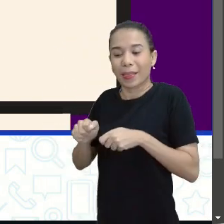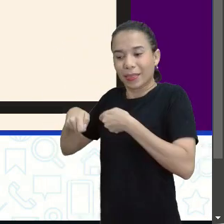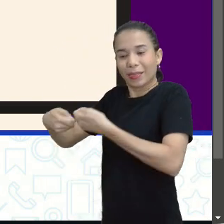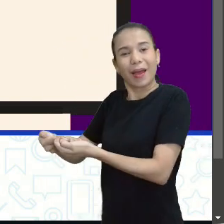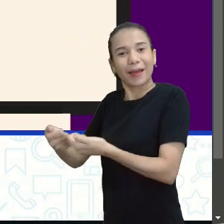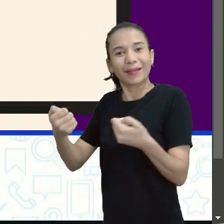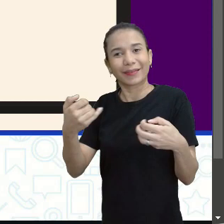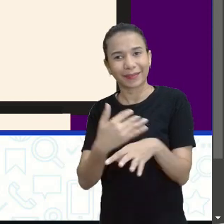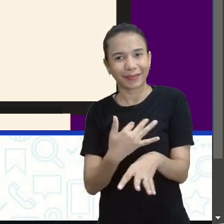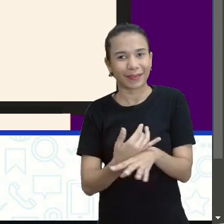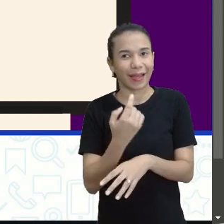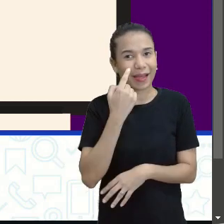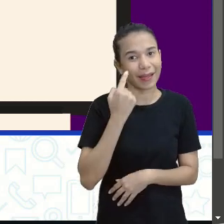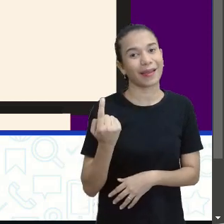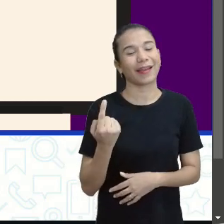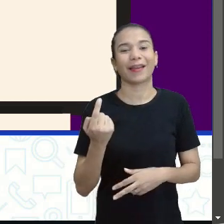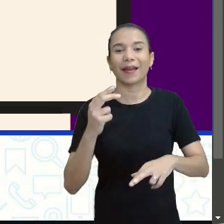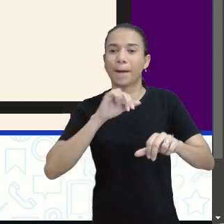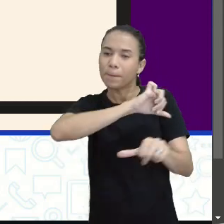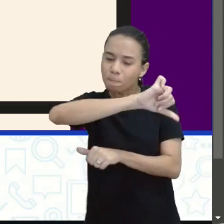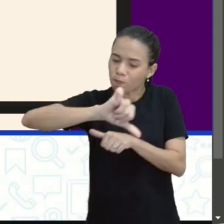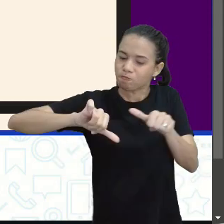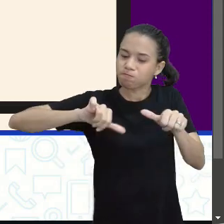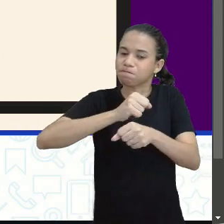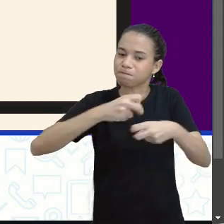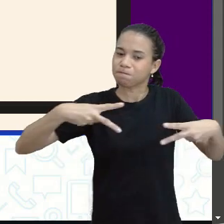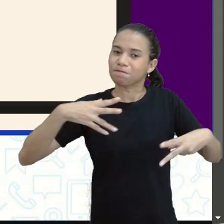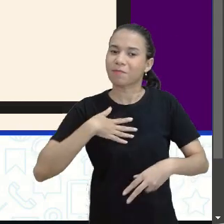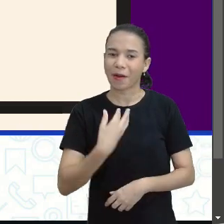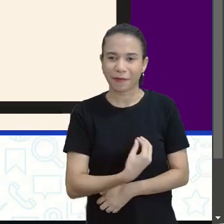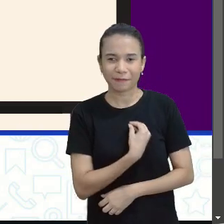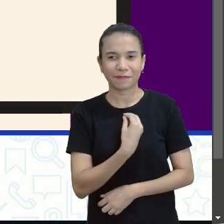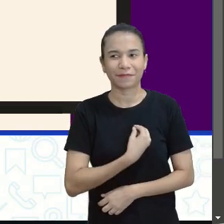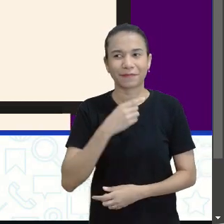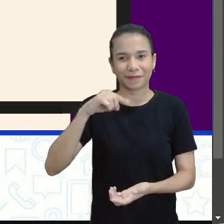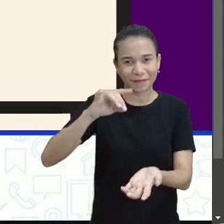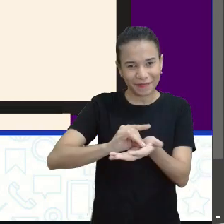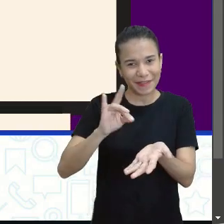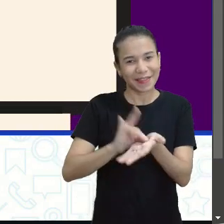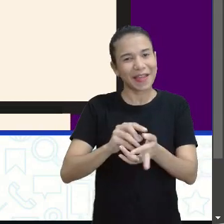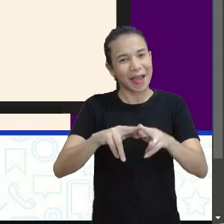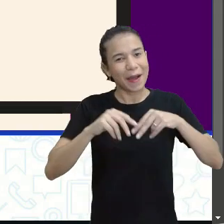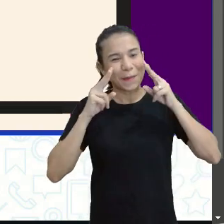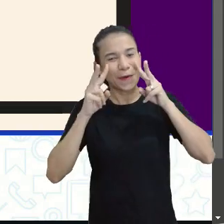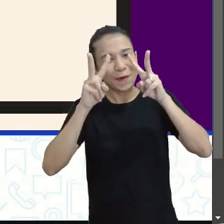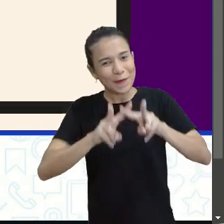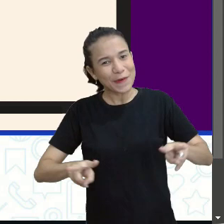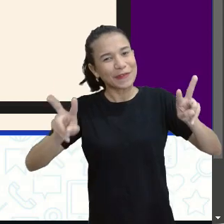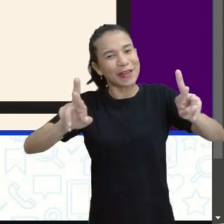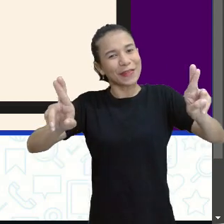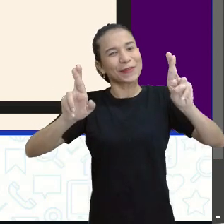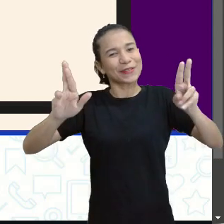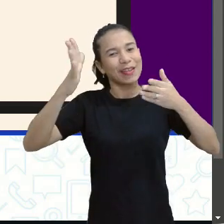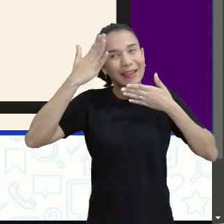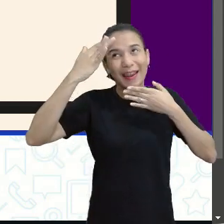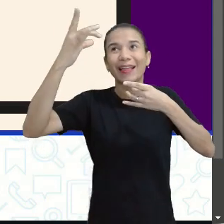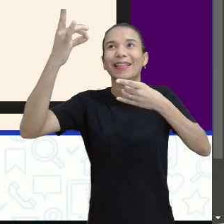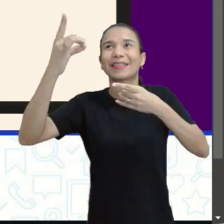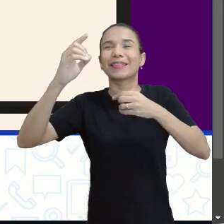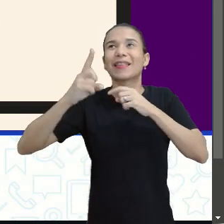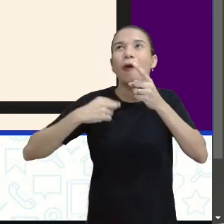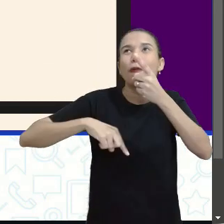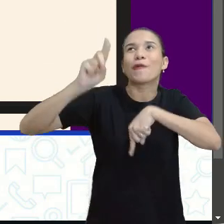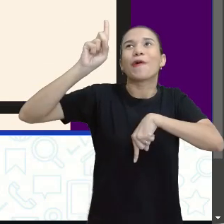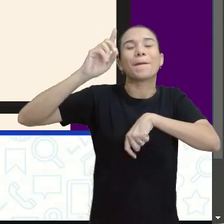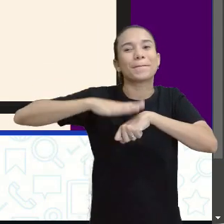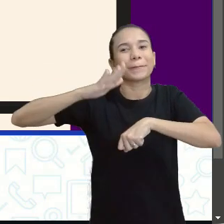cidade. Aí mudou muita coisa da minha vida. E eu espero que, graças a Deus, que mude mais. Quando eu